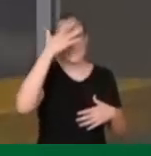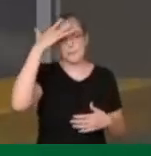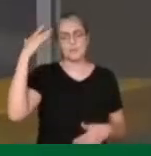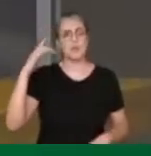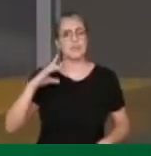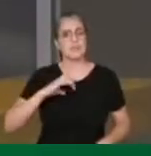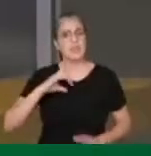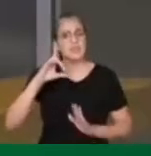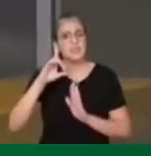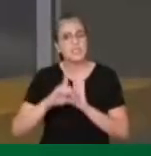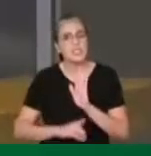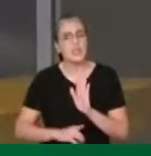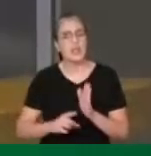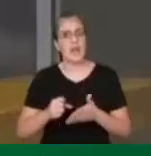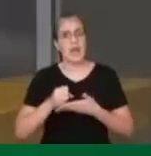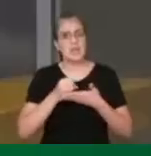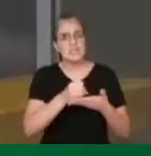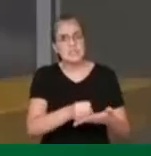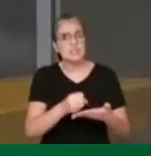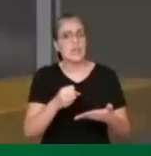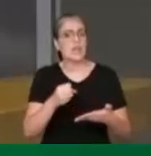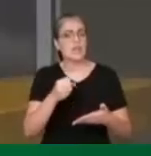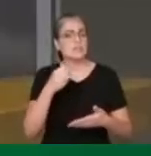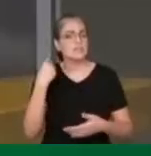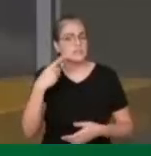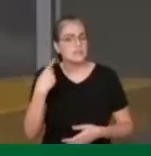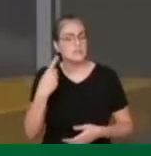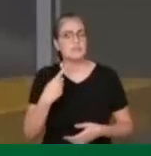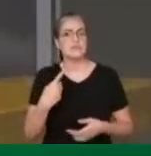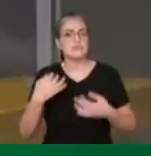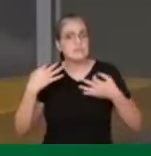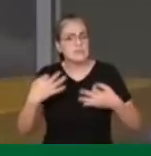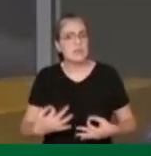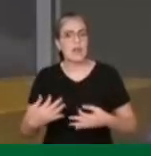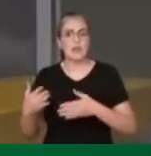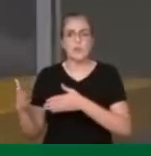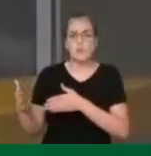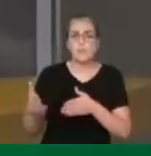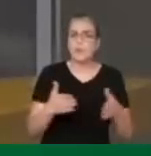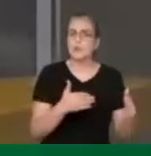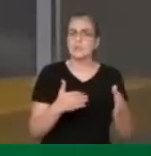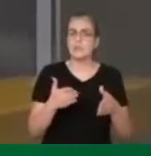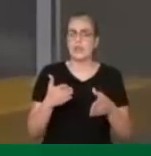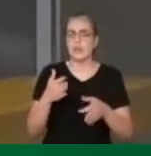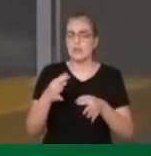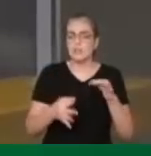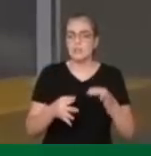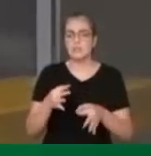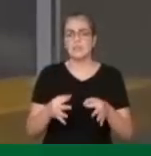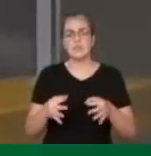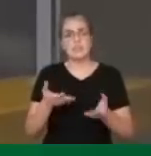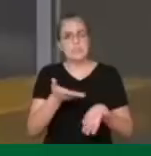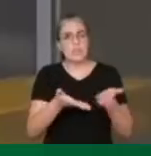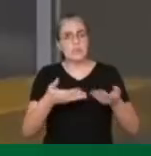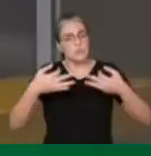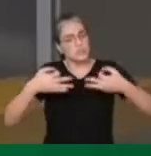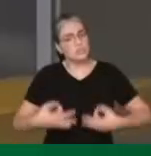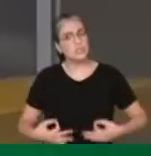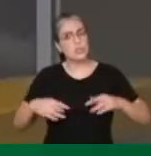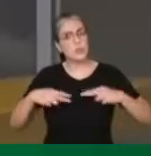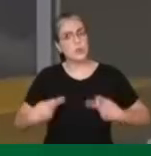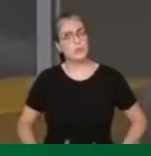à assistência jurídica, ao devido processo legal e a tratamento digno e humano. Queremos apelar